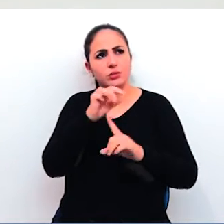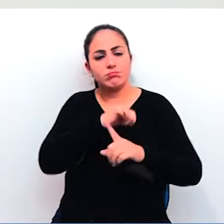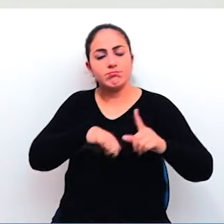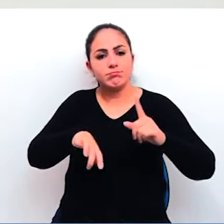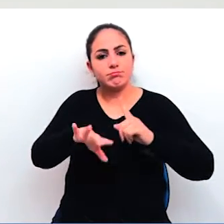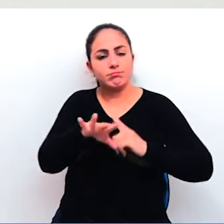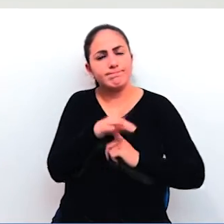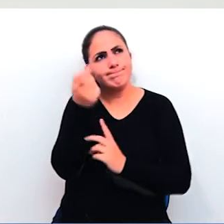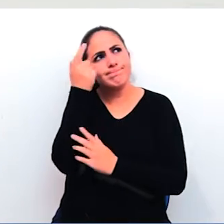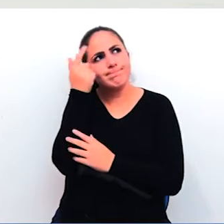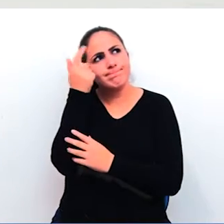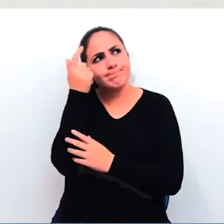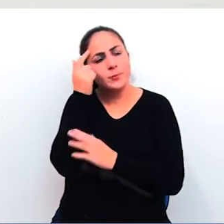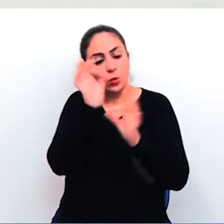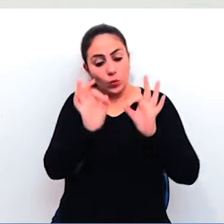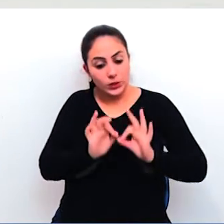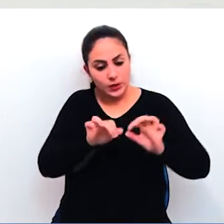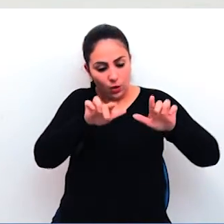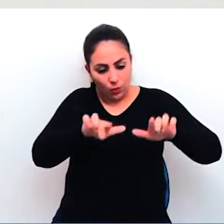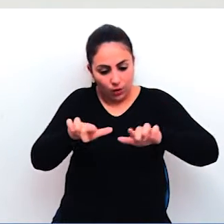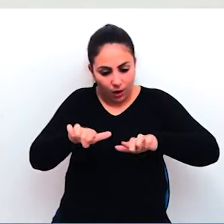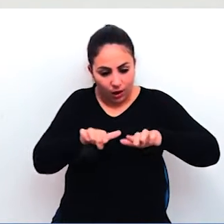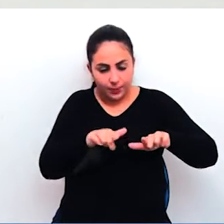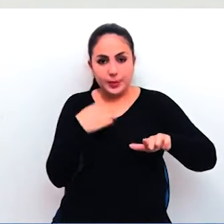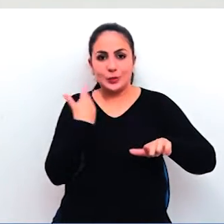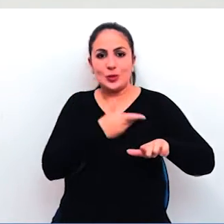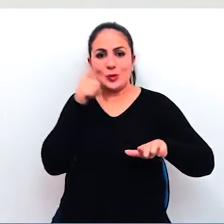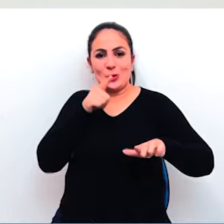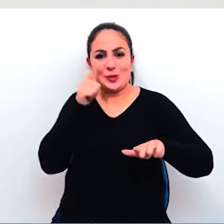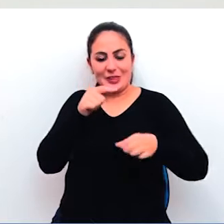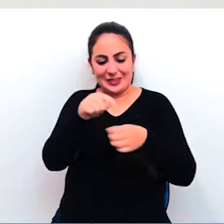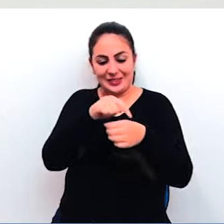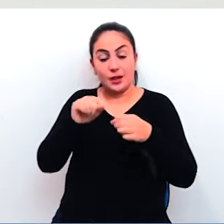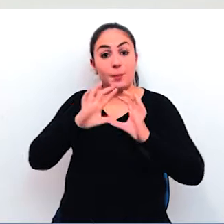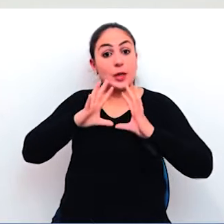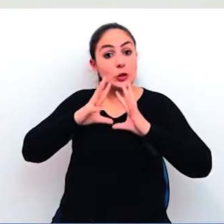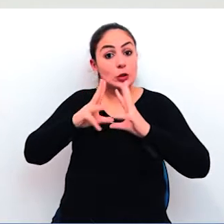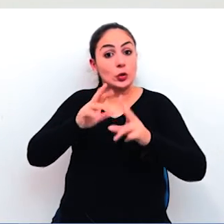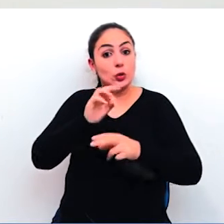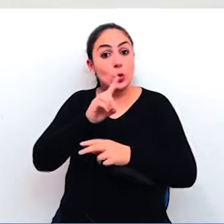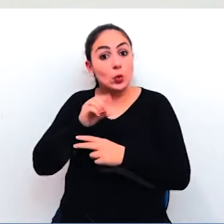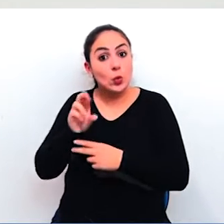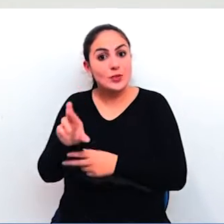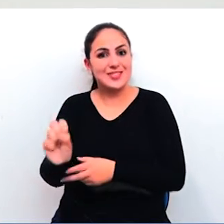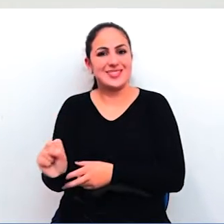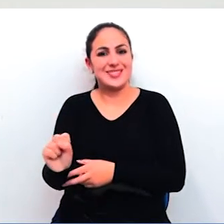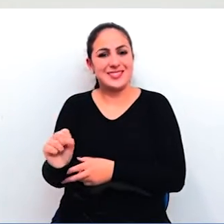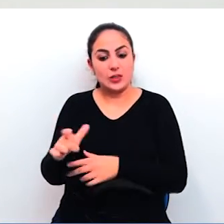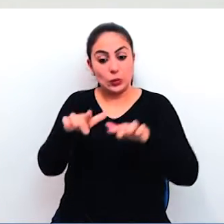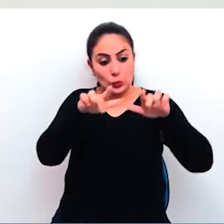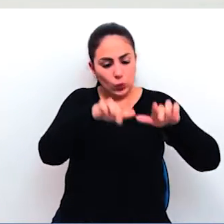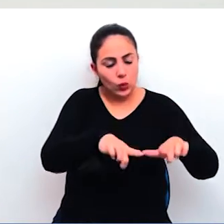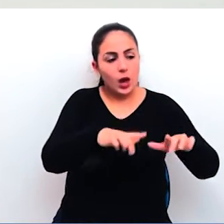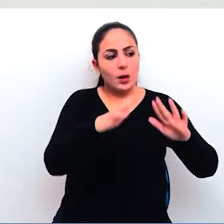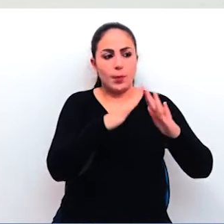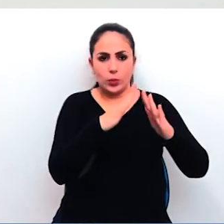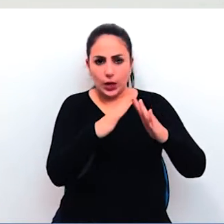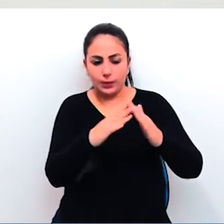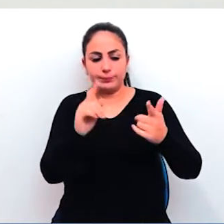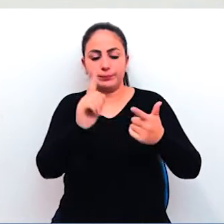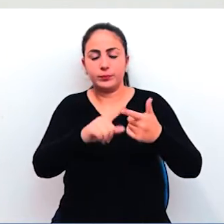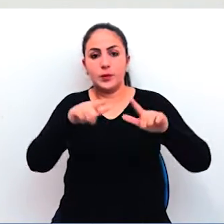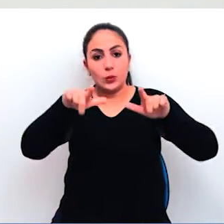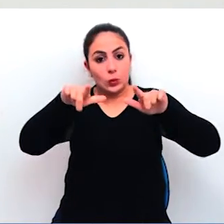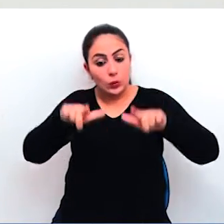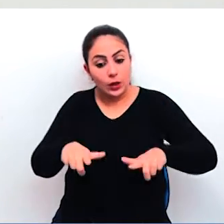sociedade pensa em organizar os espaços para que a gente tenha uma cidade para todos na cidade que tenha espaços